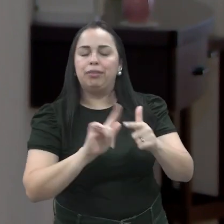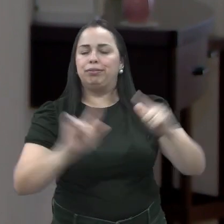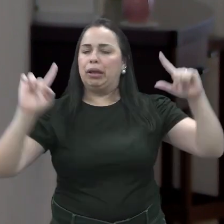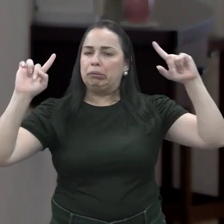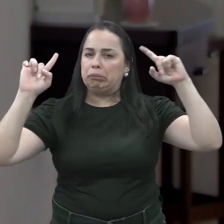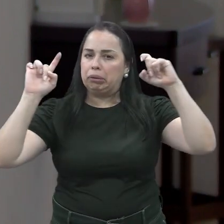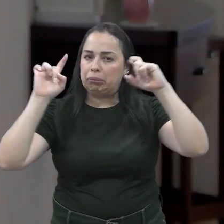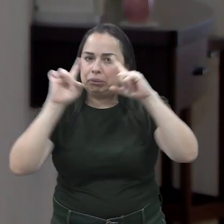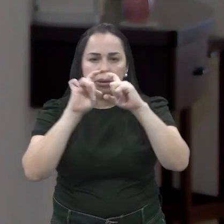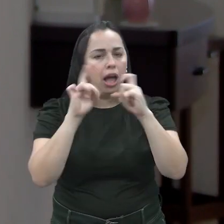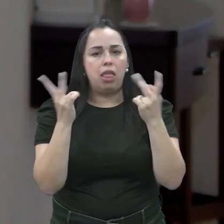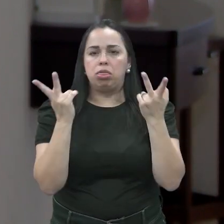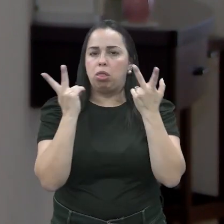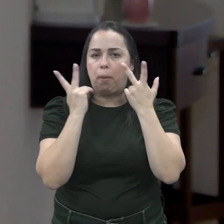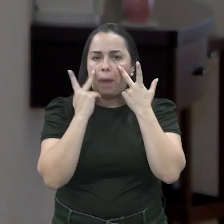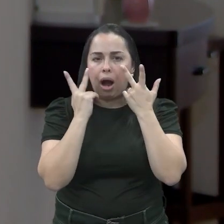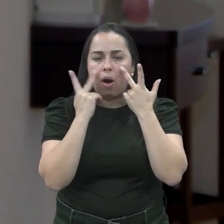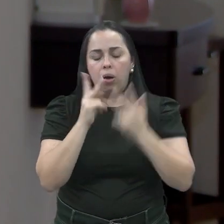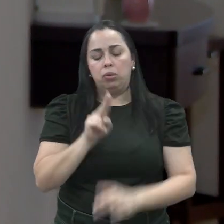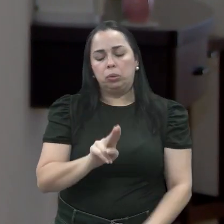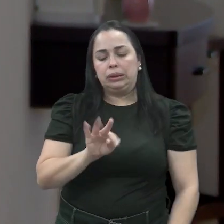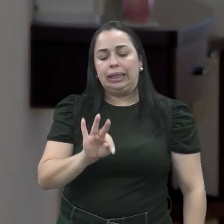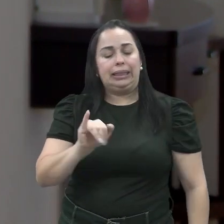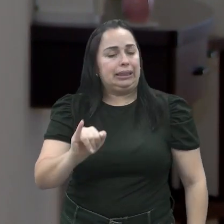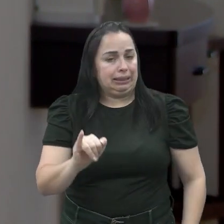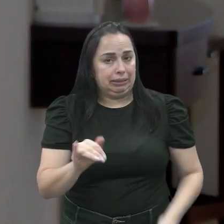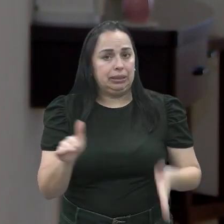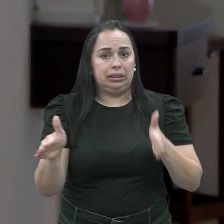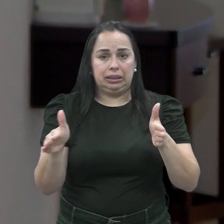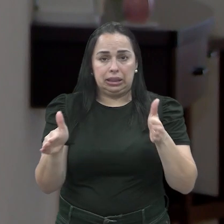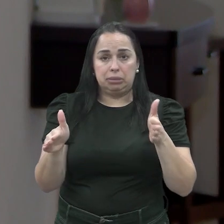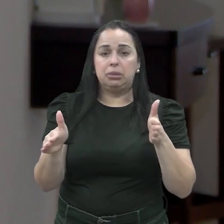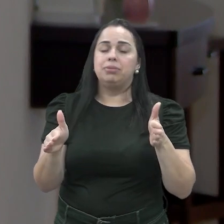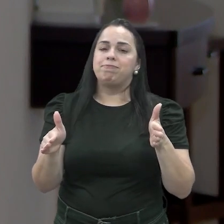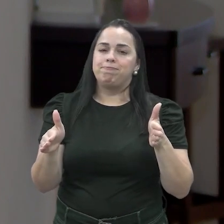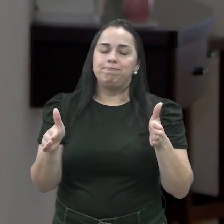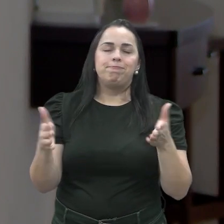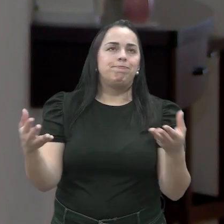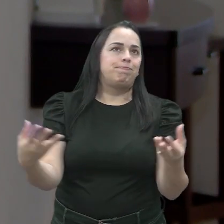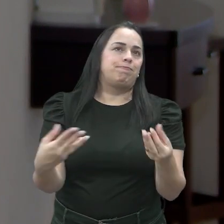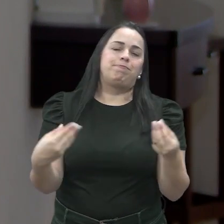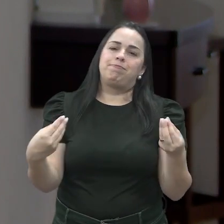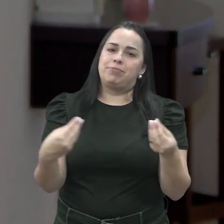várias complicações normais, né, de uma UTI neonatal.